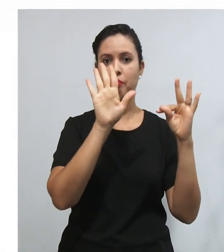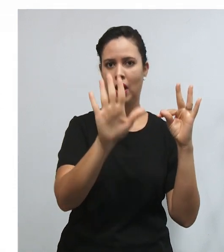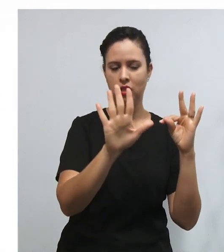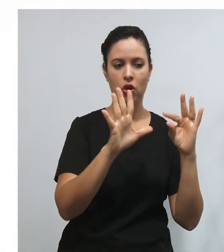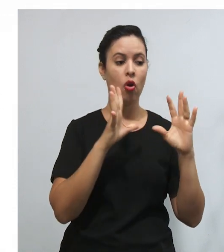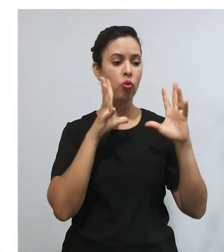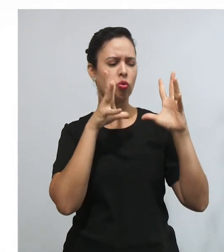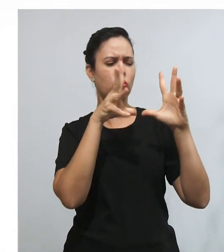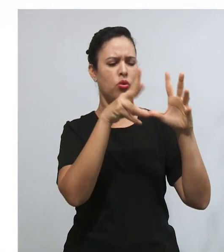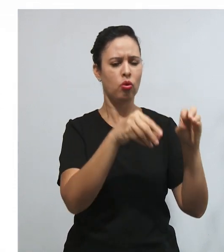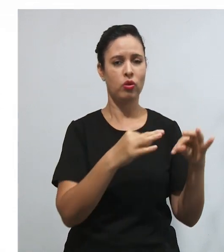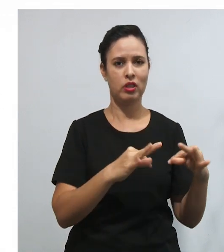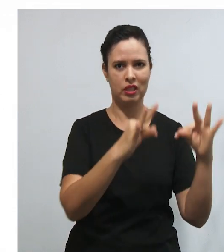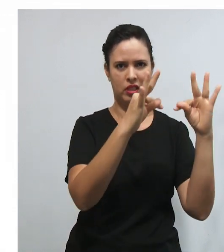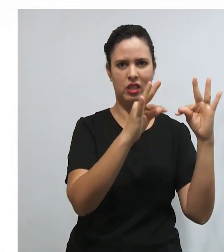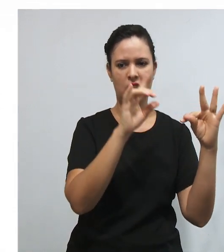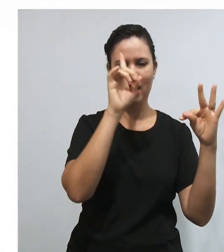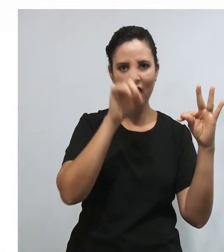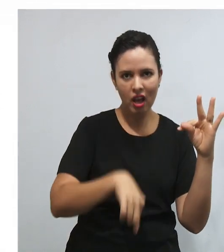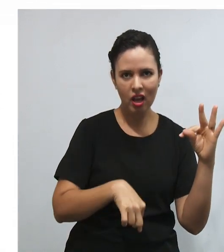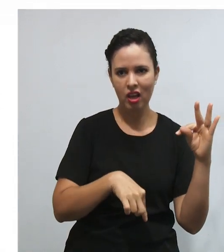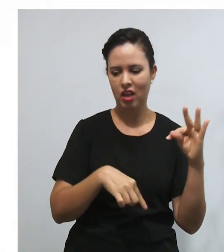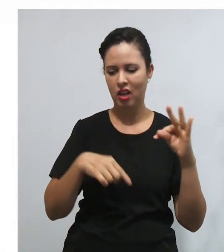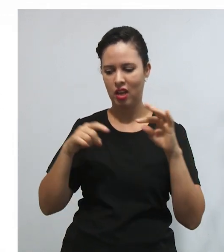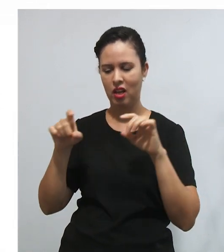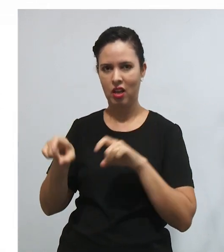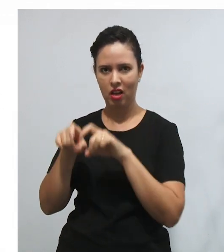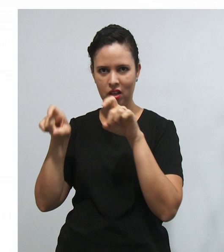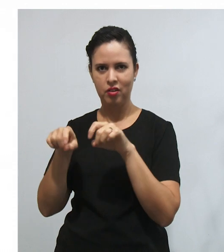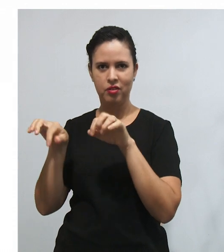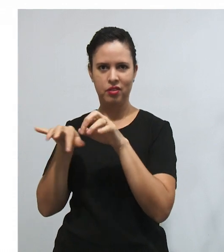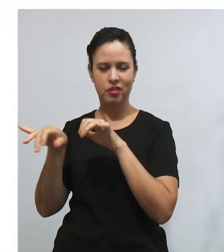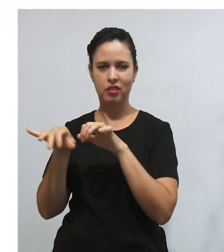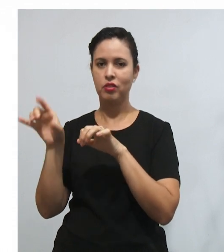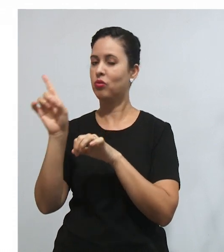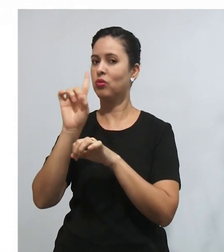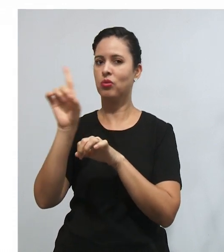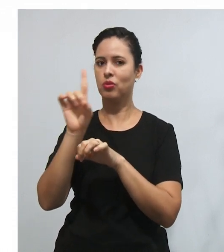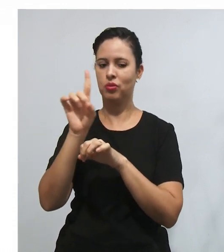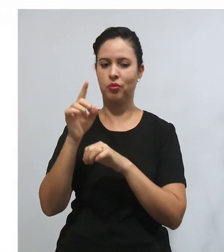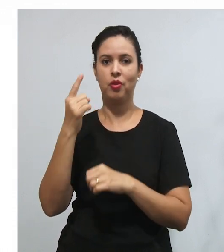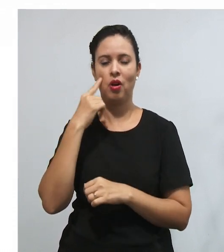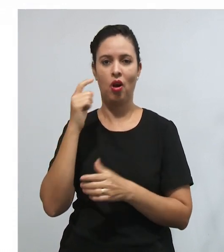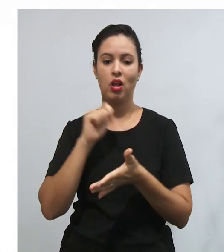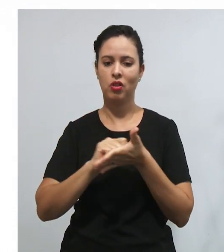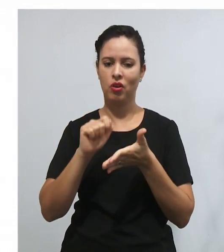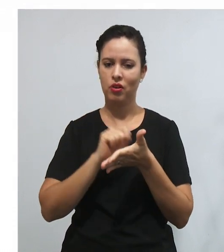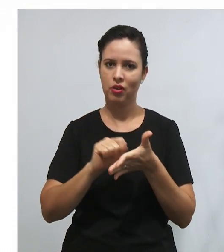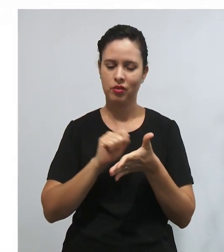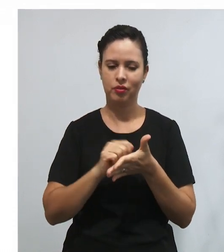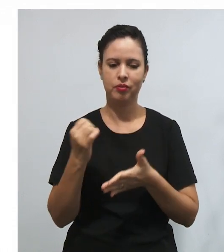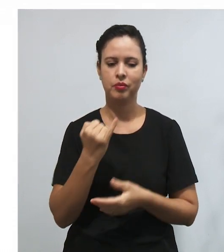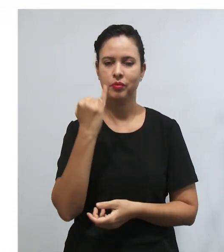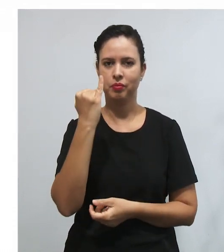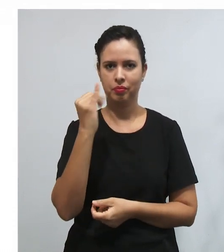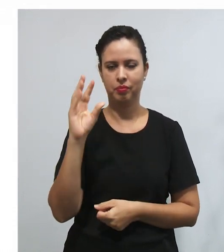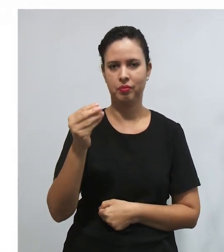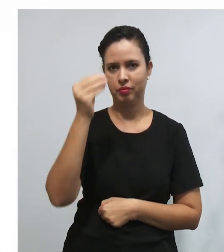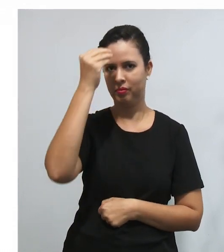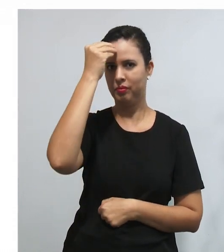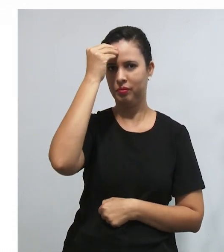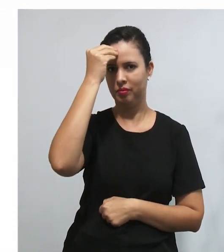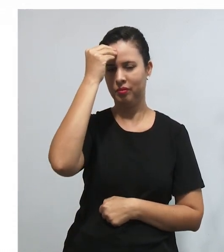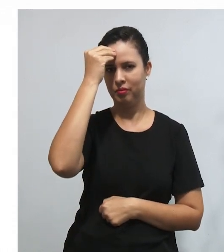nem toda tecnologia é informática, tá? Então, anotem essa premissazinha aí pra gente, tá?